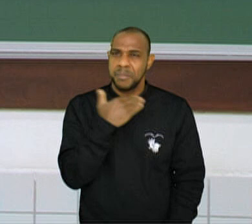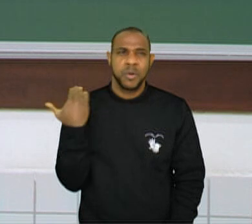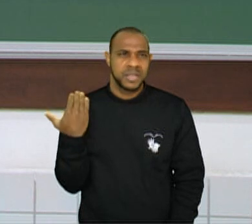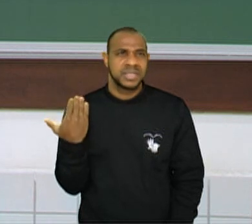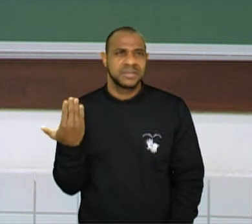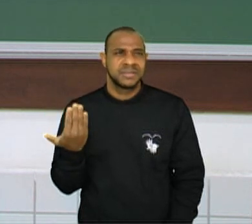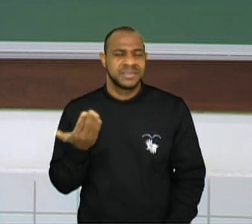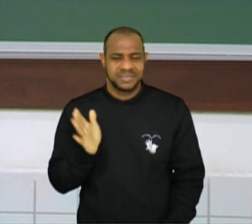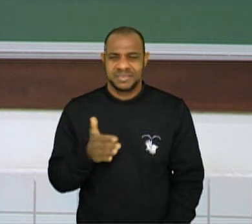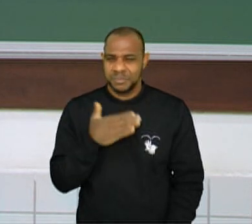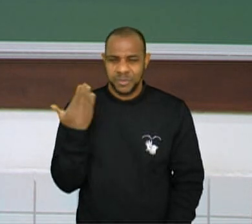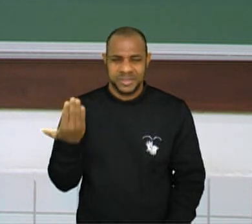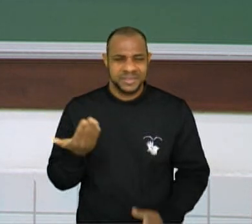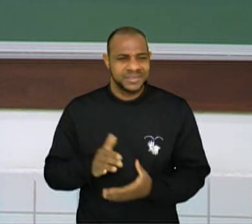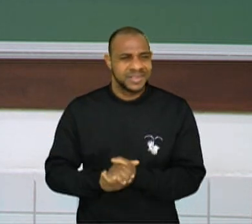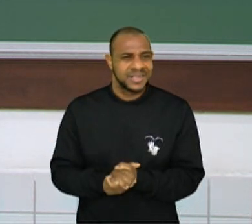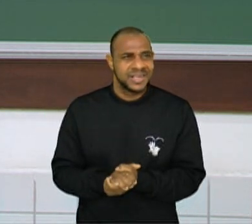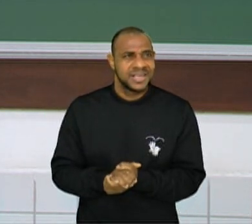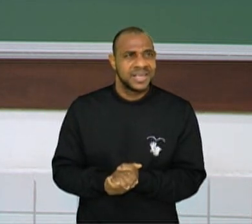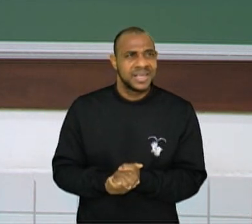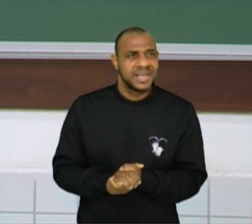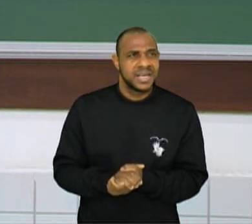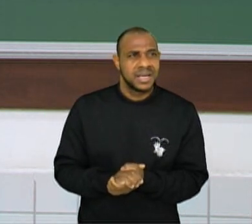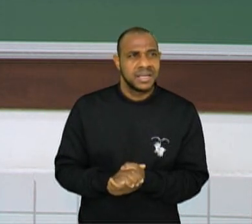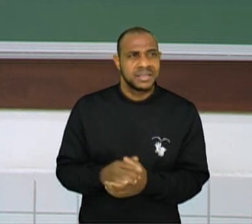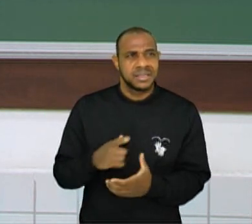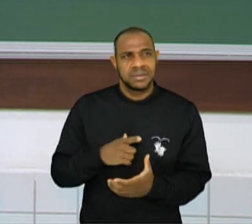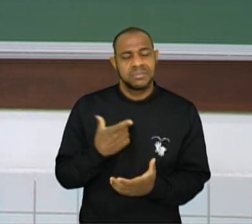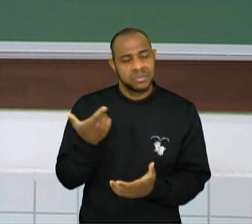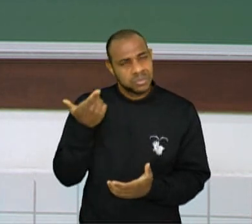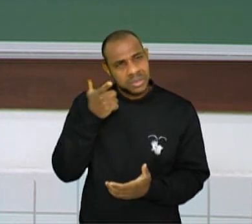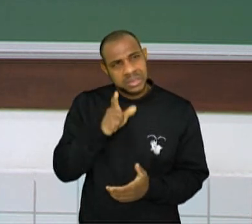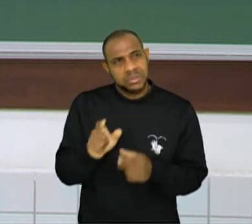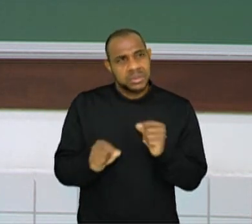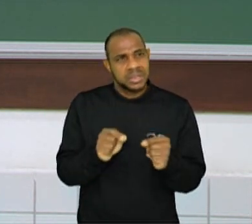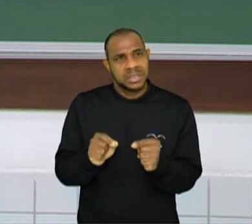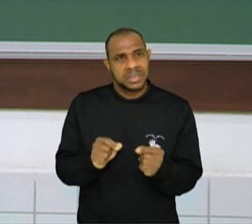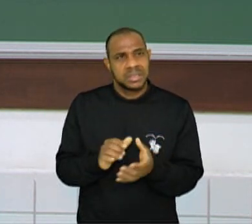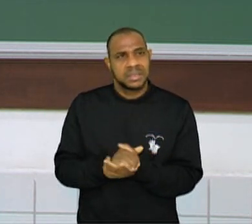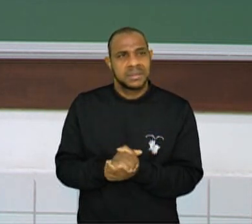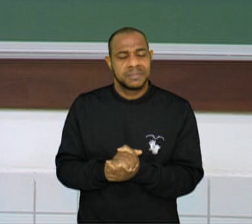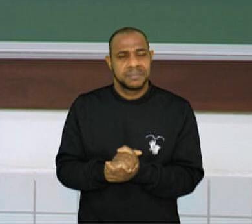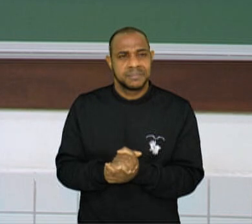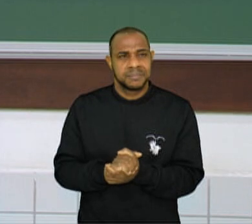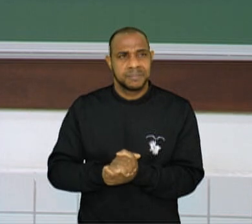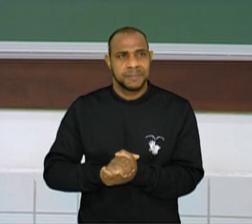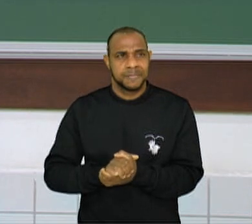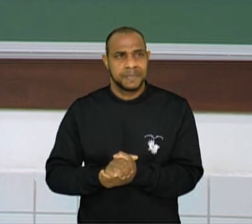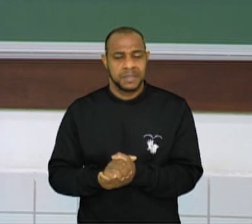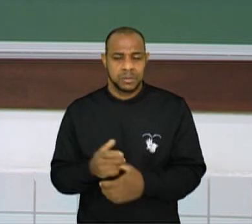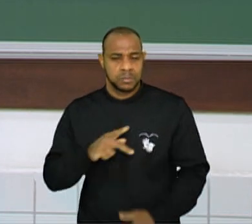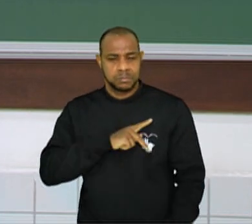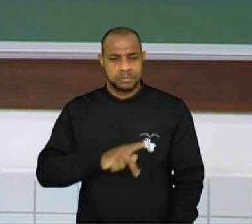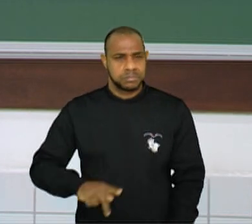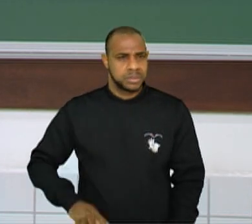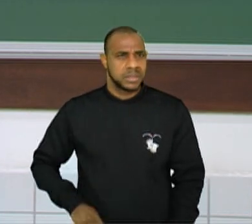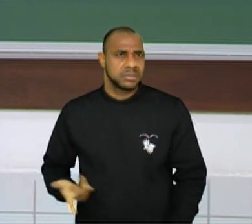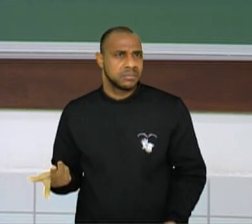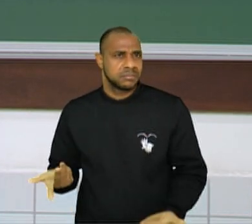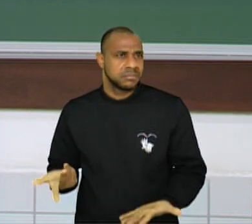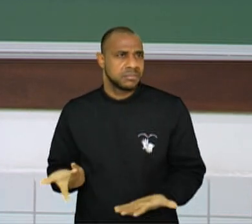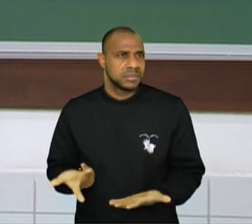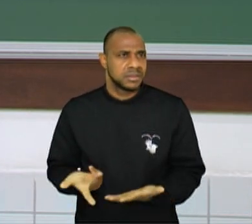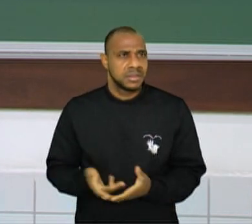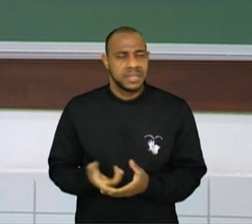né? A ele foi concedido novamente aí o cargo, né, simbolicamente, o cargo de presidente da República. Então,